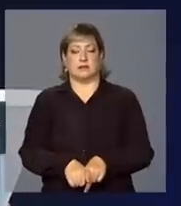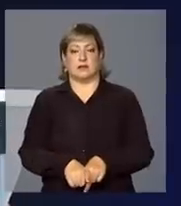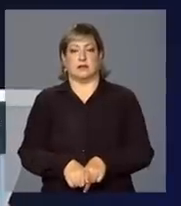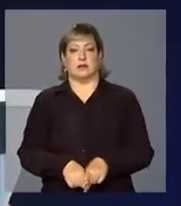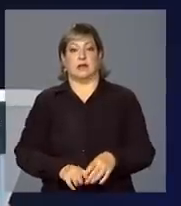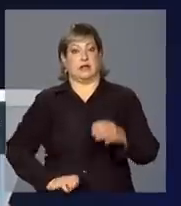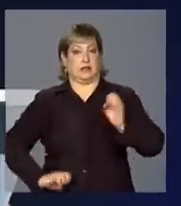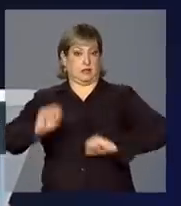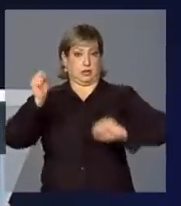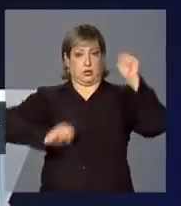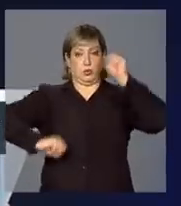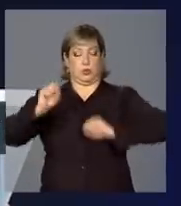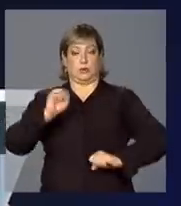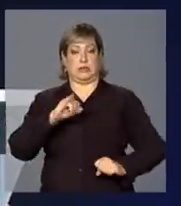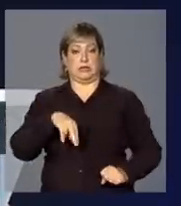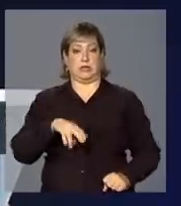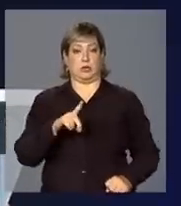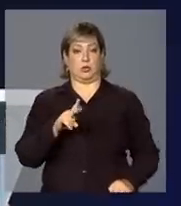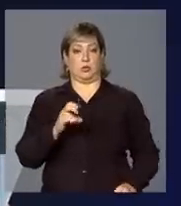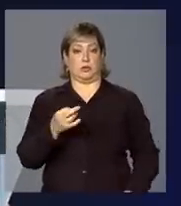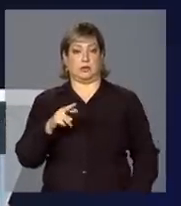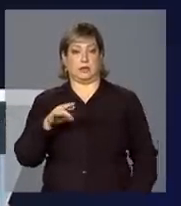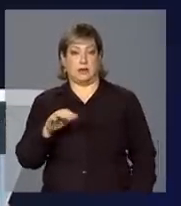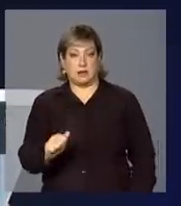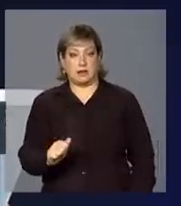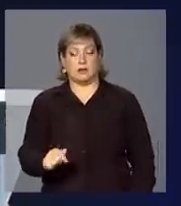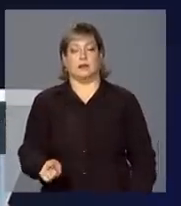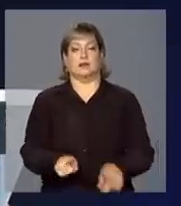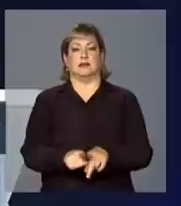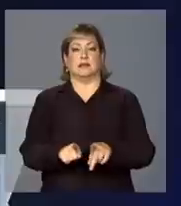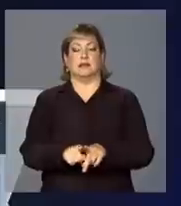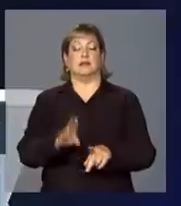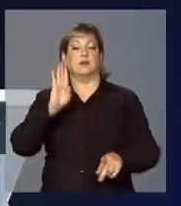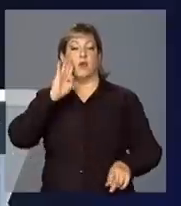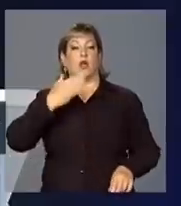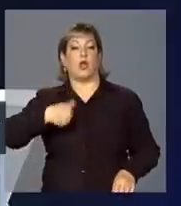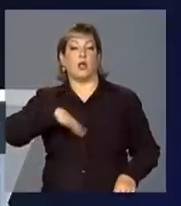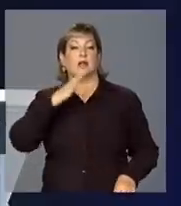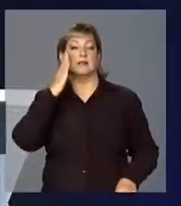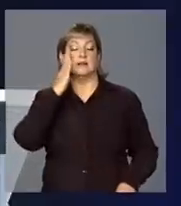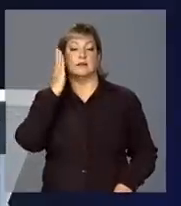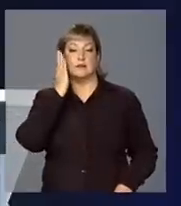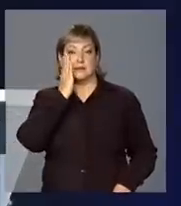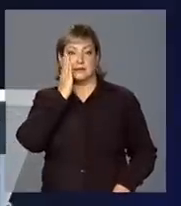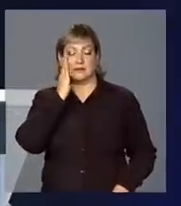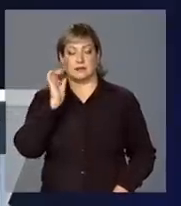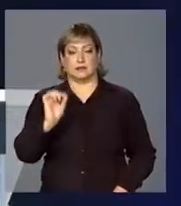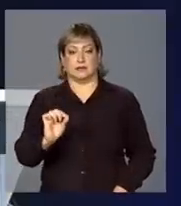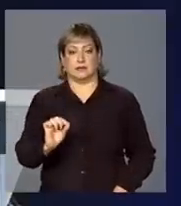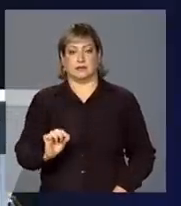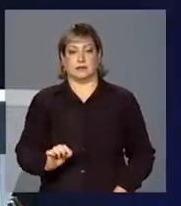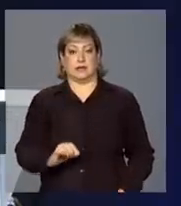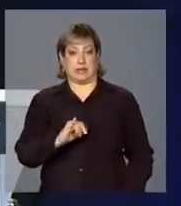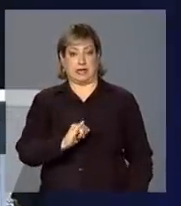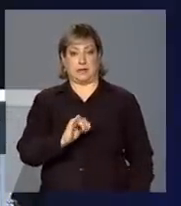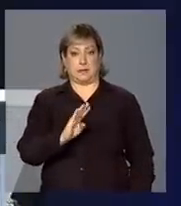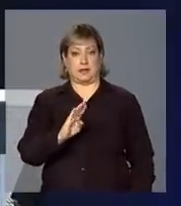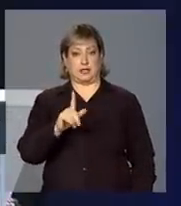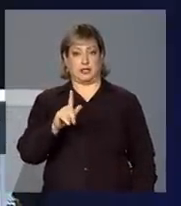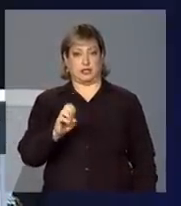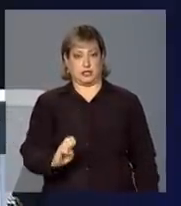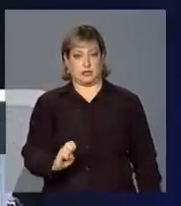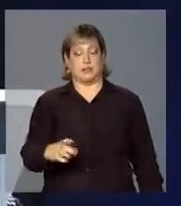na indústria. E, sobretudo, nós sabemos que, segundo o IBGE,